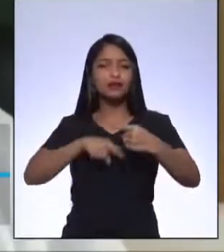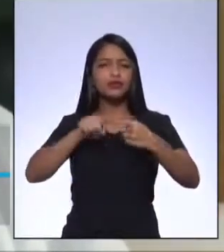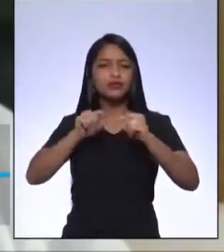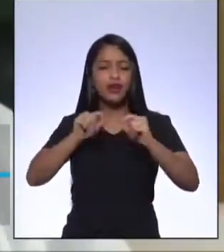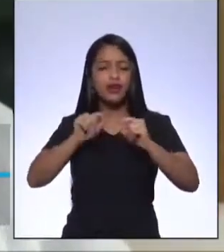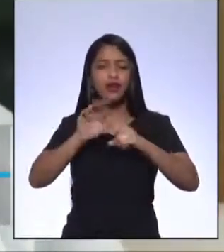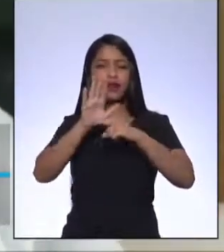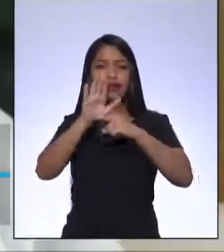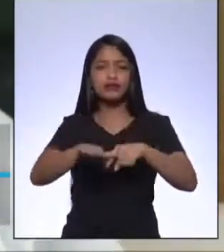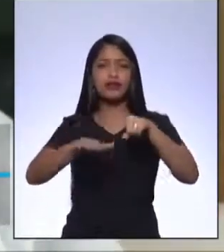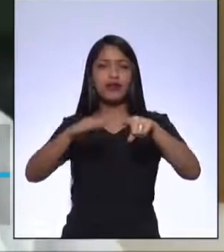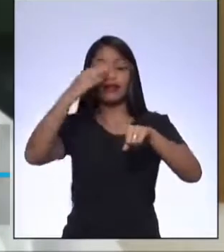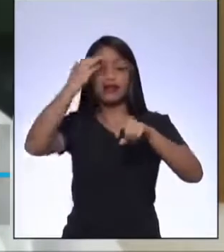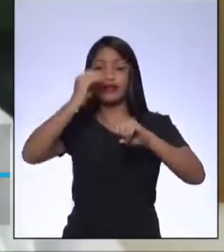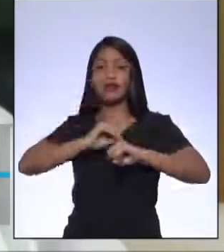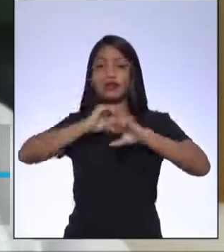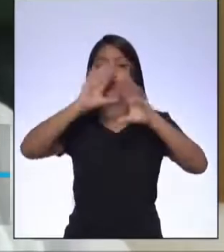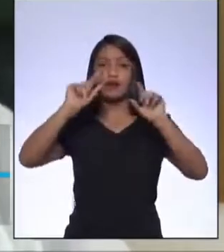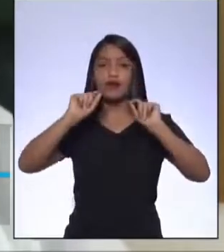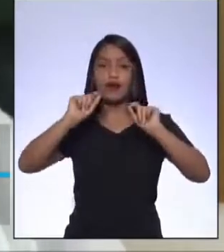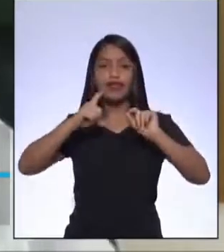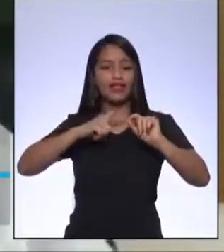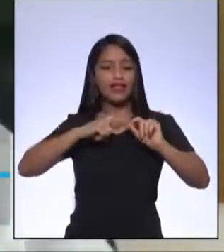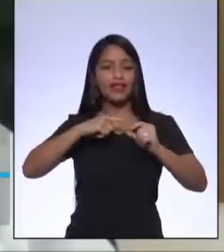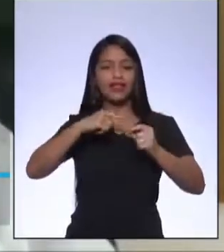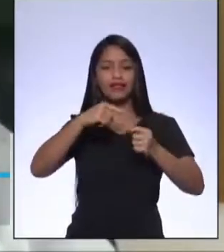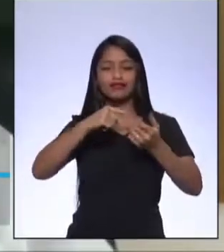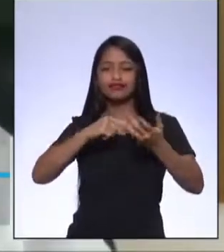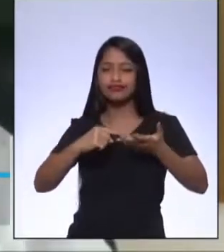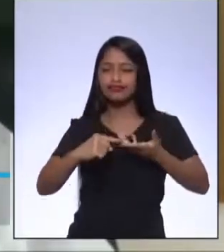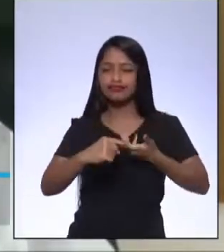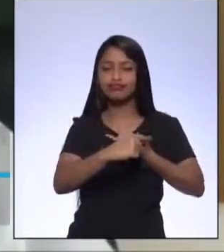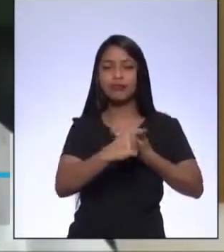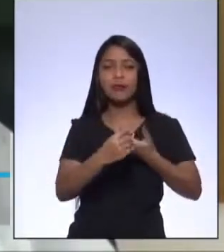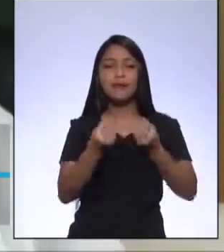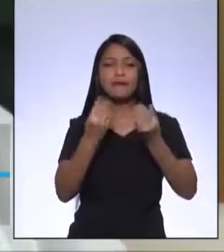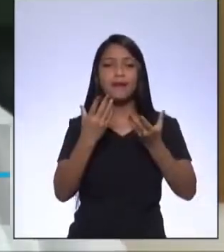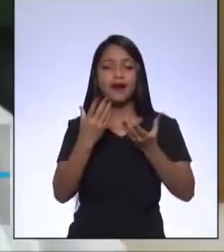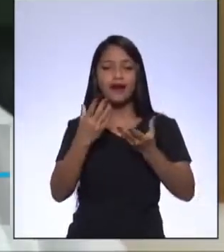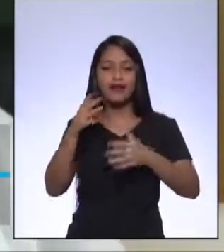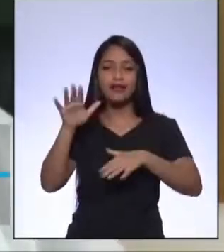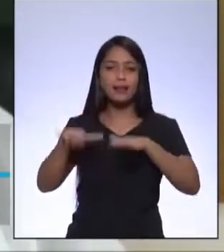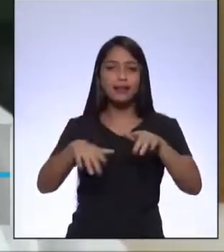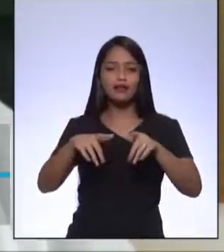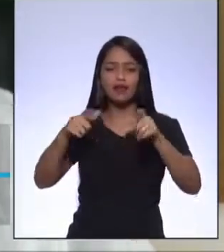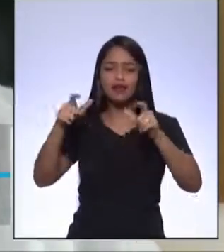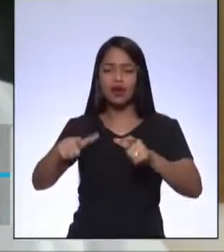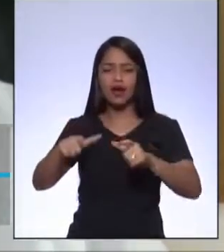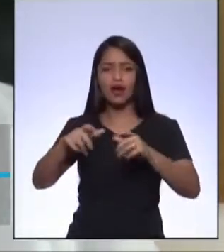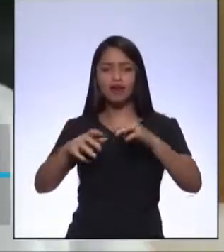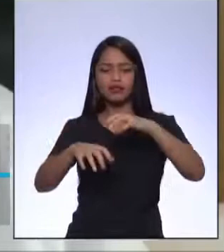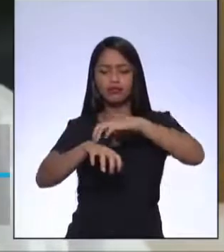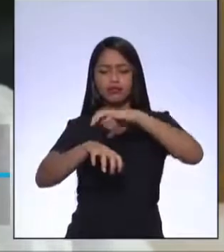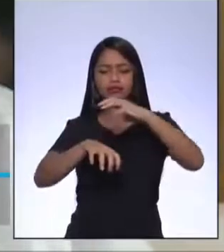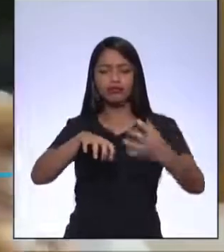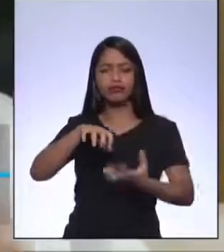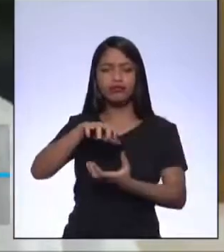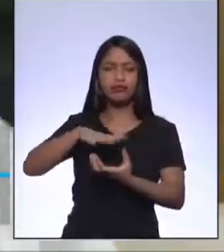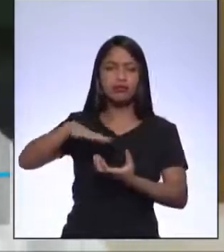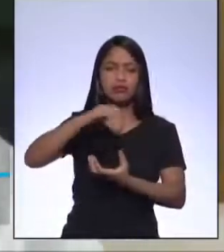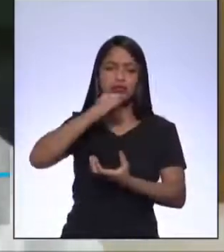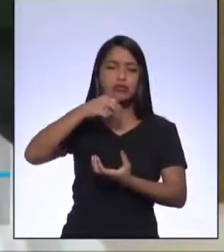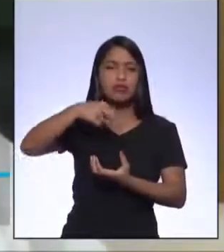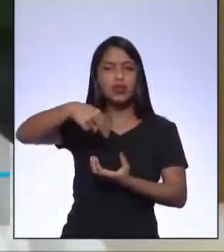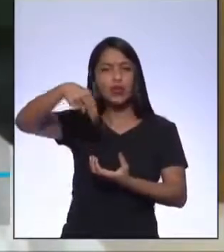você entenda que existem vários fatores que vão determinar por que que um ecossistema no norte